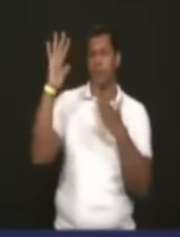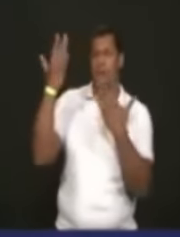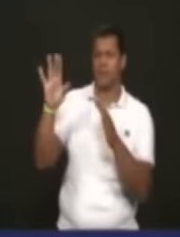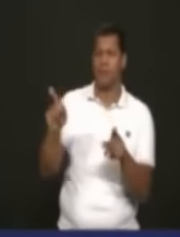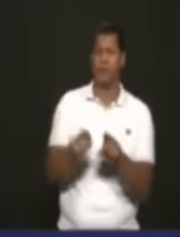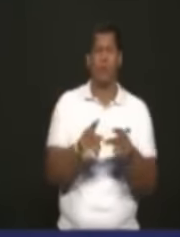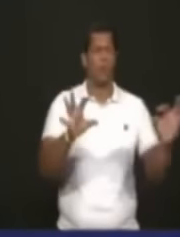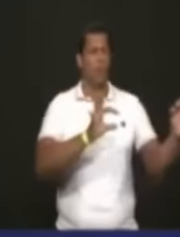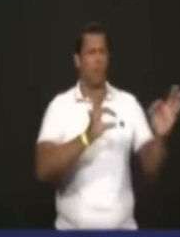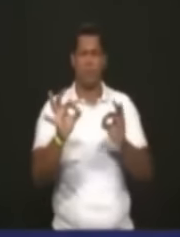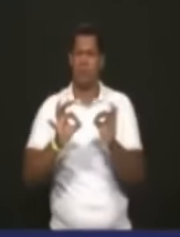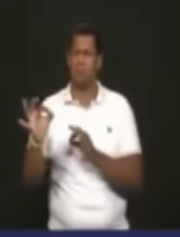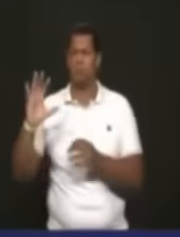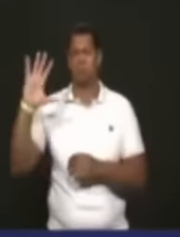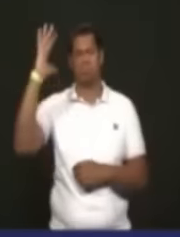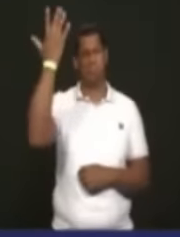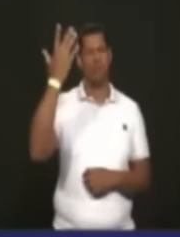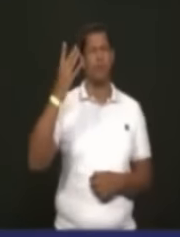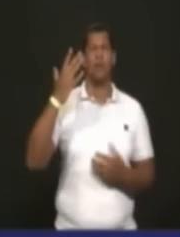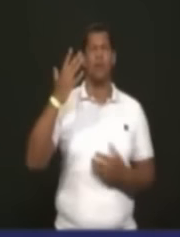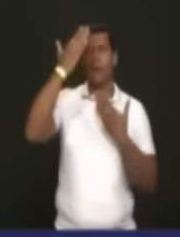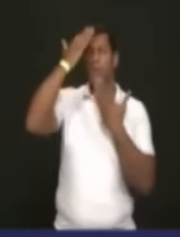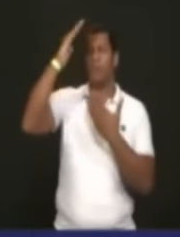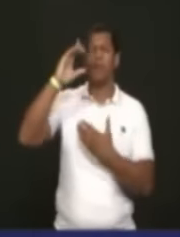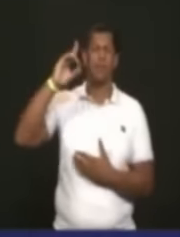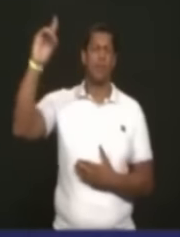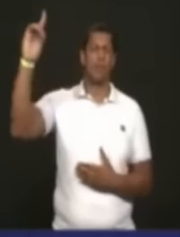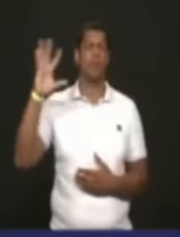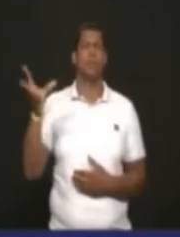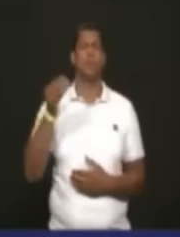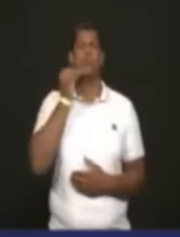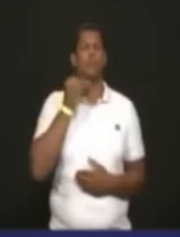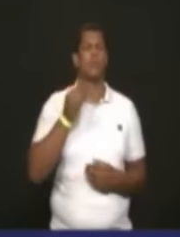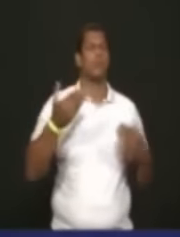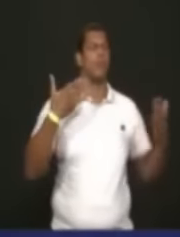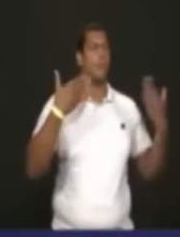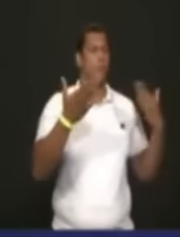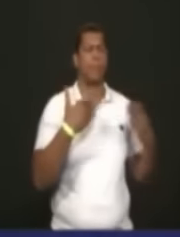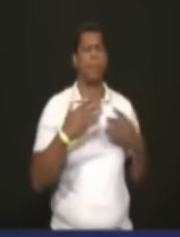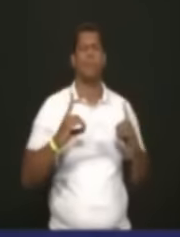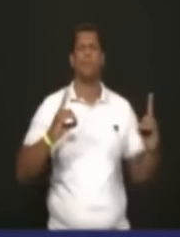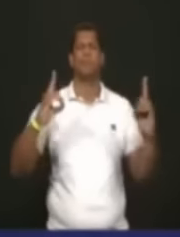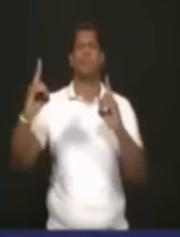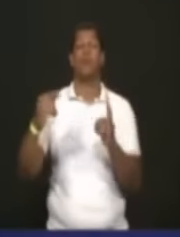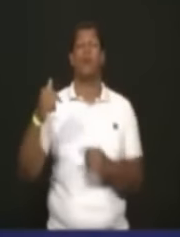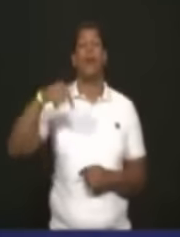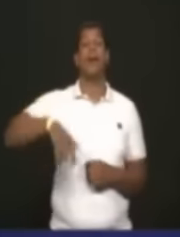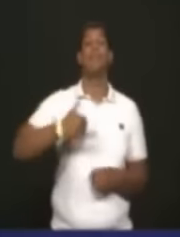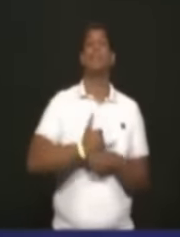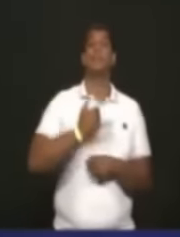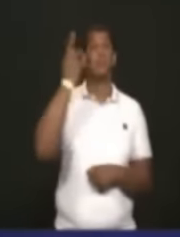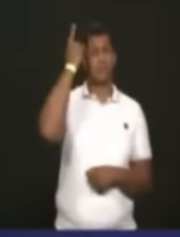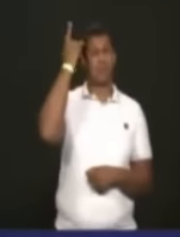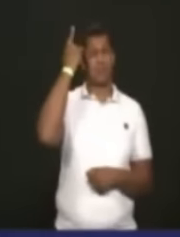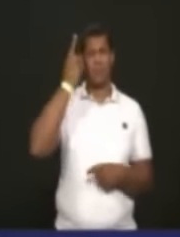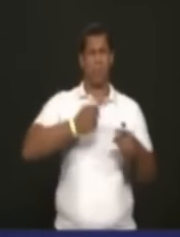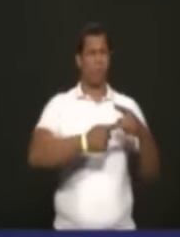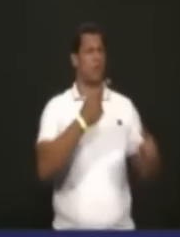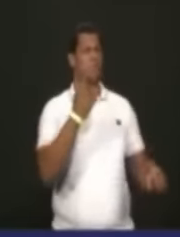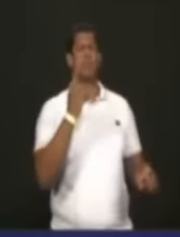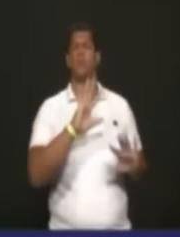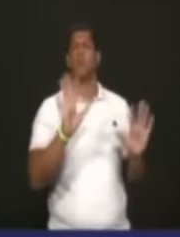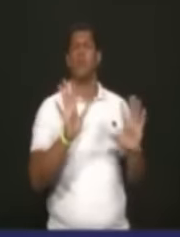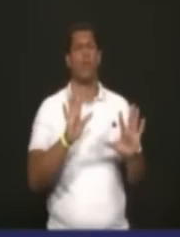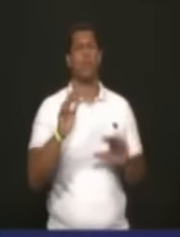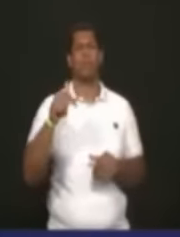todos que organizam aqui, agradecer a Deus a oportunidade de poder participar desse debate. Nesse caso, na cidade de São Paulo, não, porque a gente entende que a tecnologia é